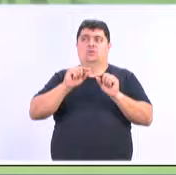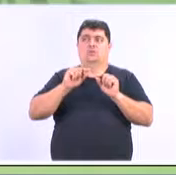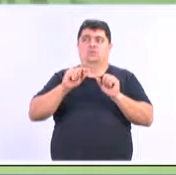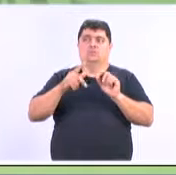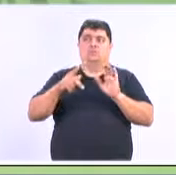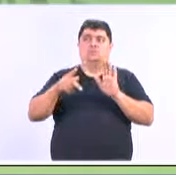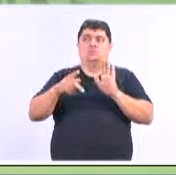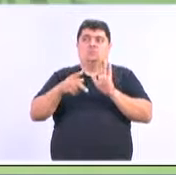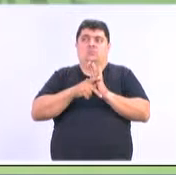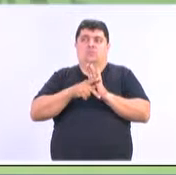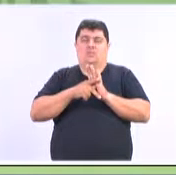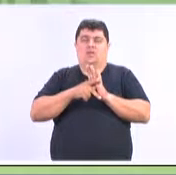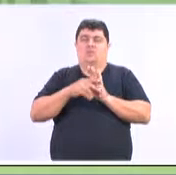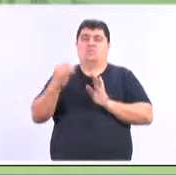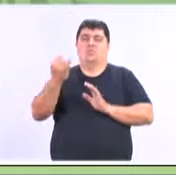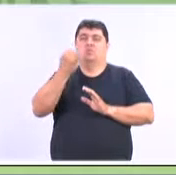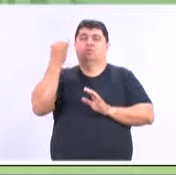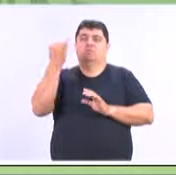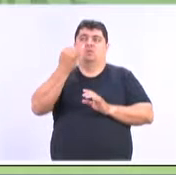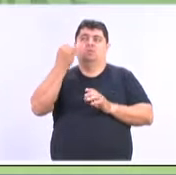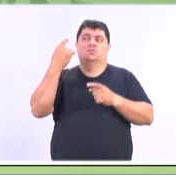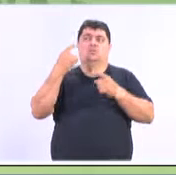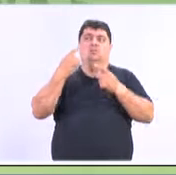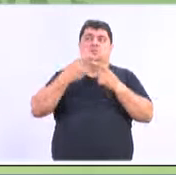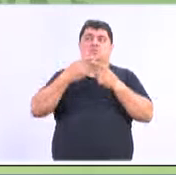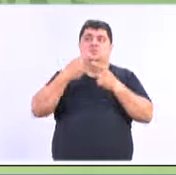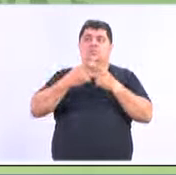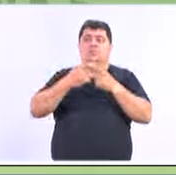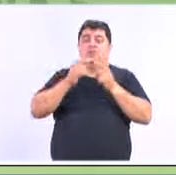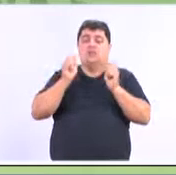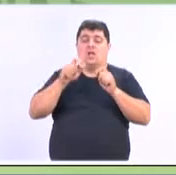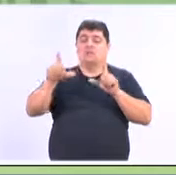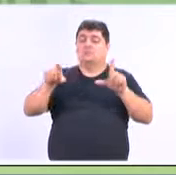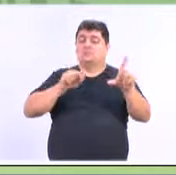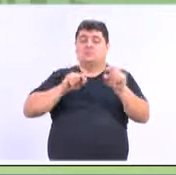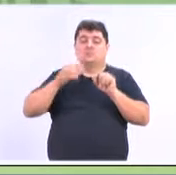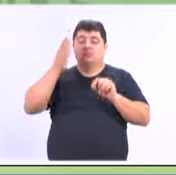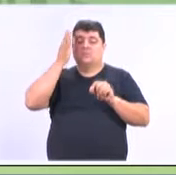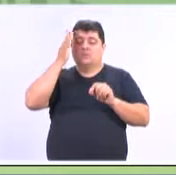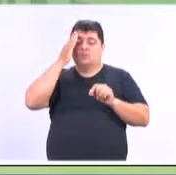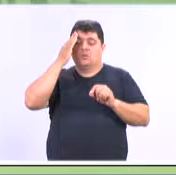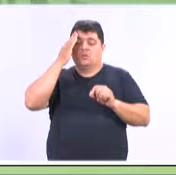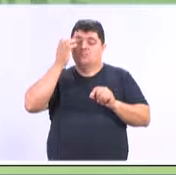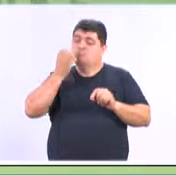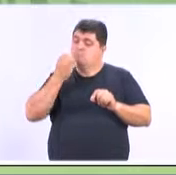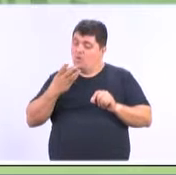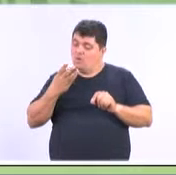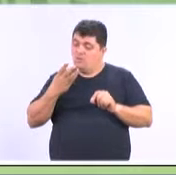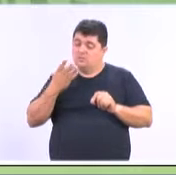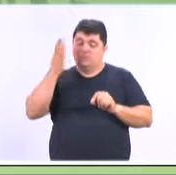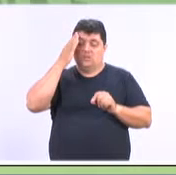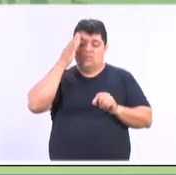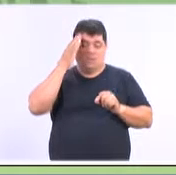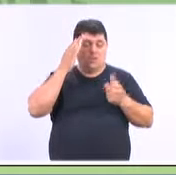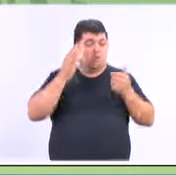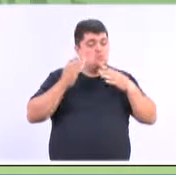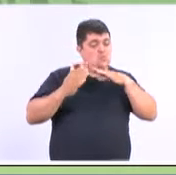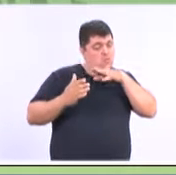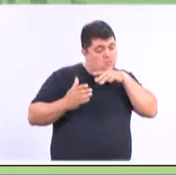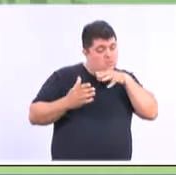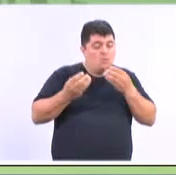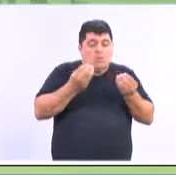né, ferramentas úteis para a tomada de decisão. Isso é fato. Você usa para tomar decisão.